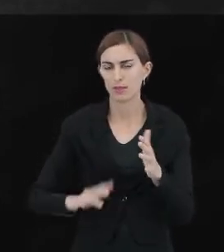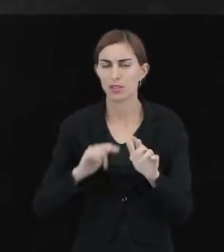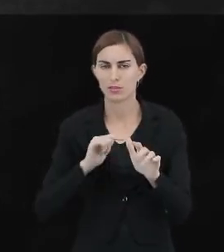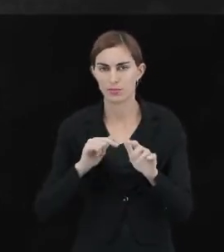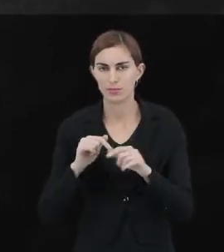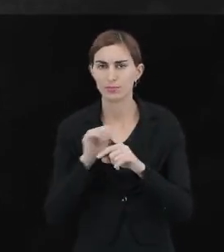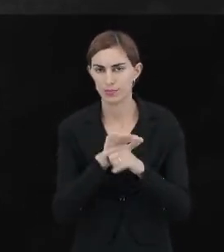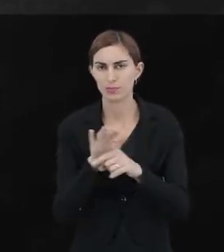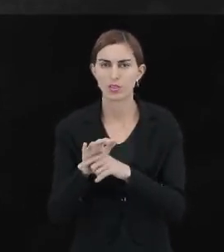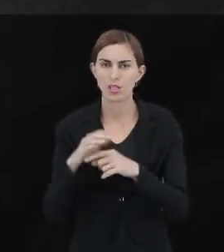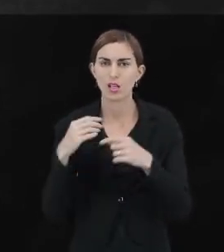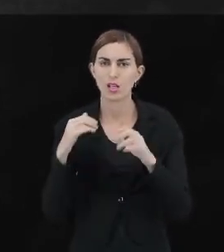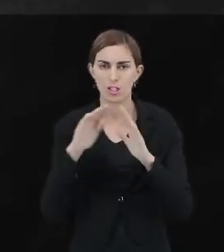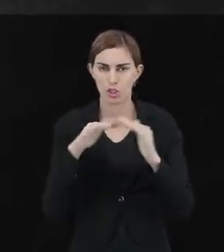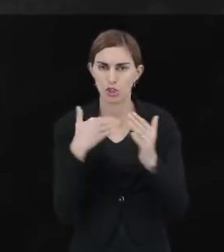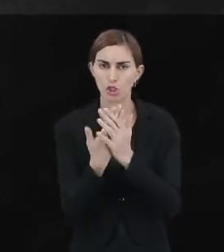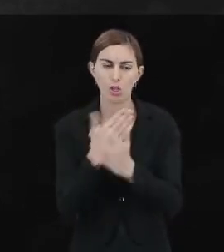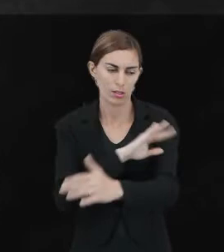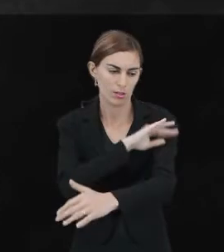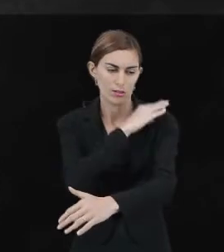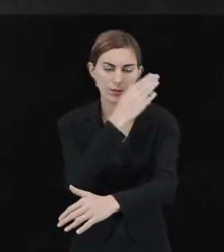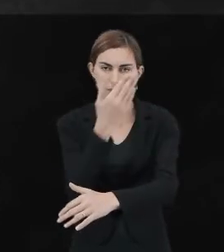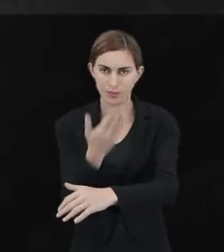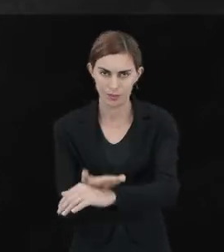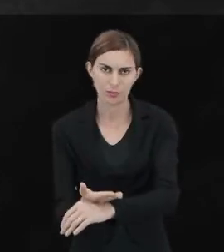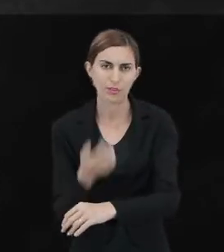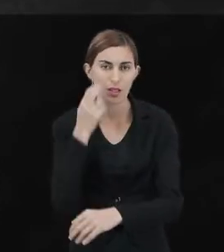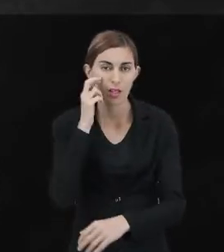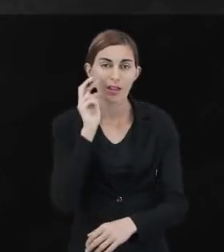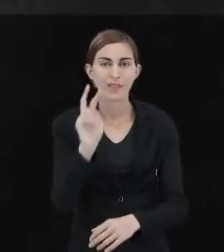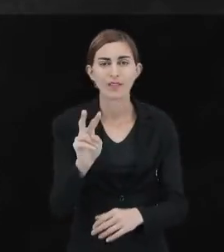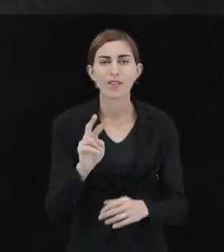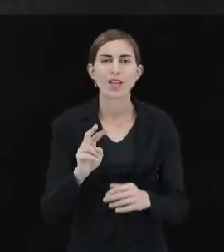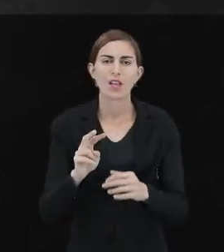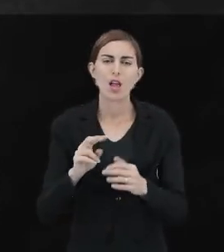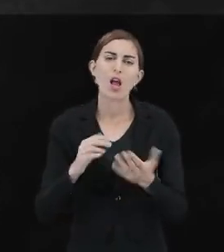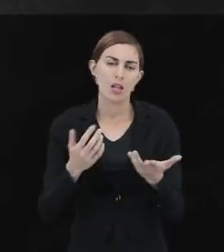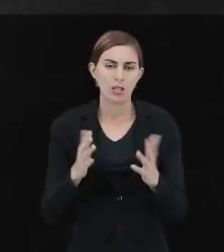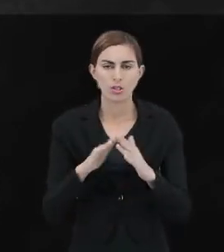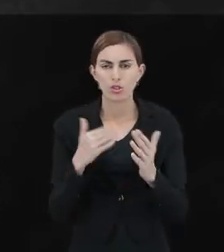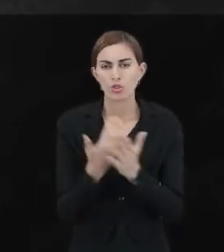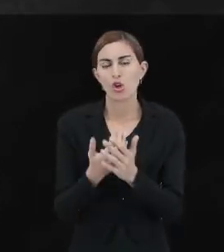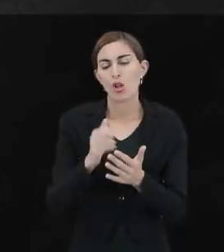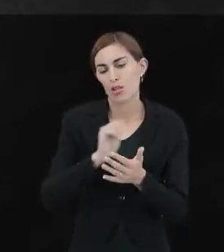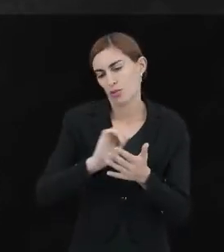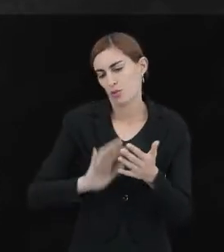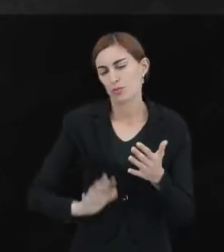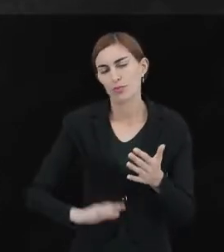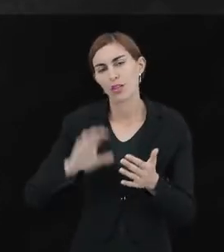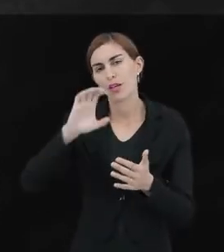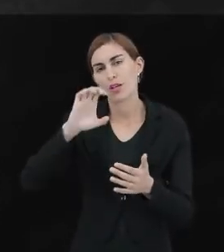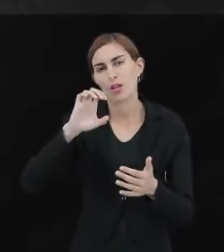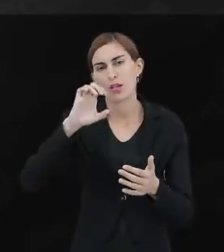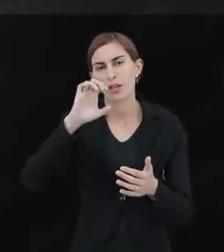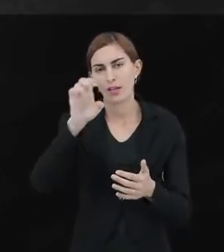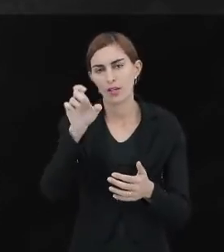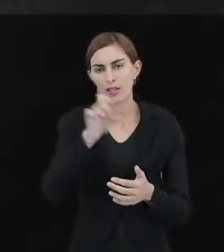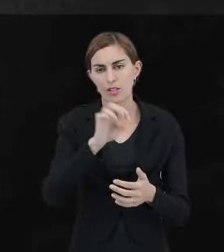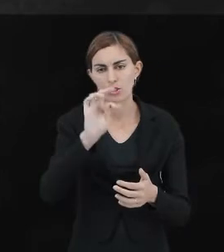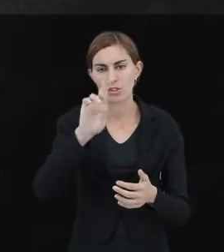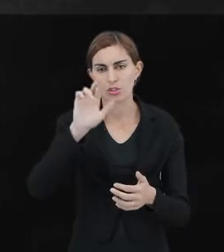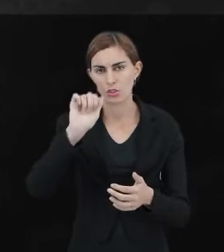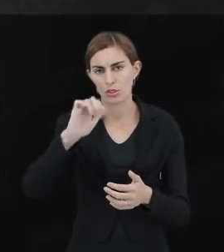no contraturno na Escola de Educação Integral podem ser vistas como atividades extracurriculares, mas também